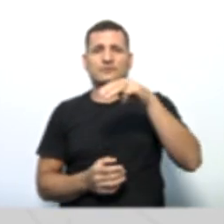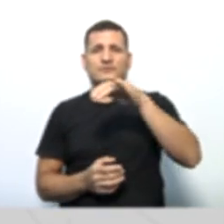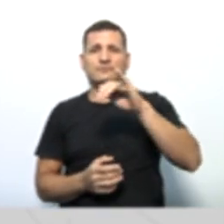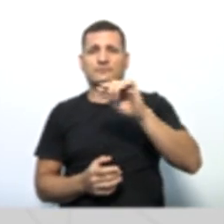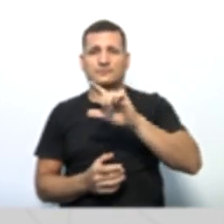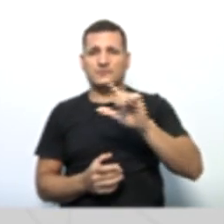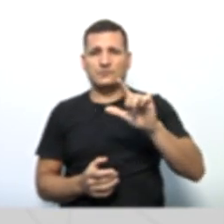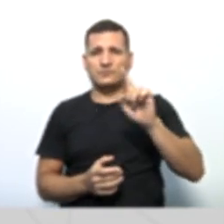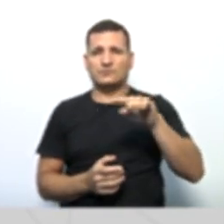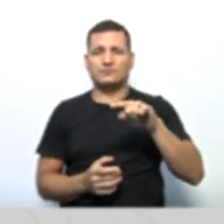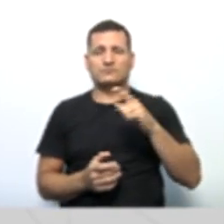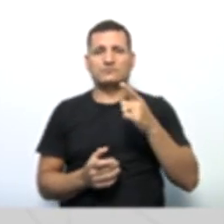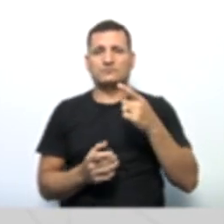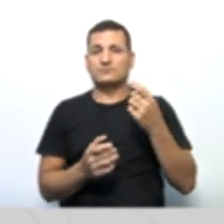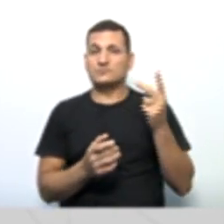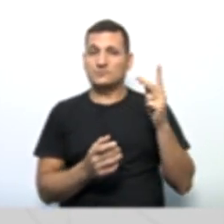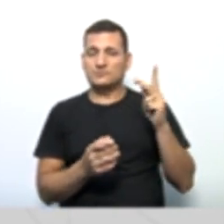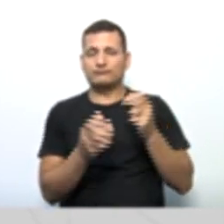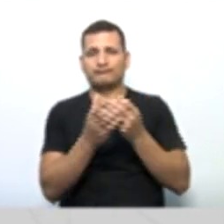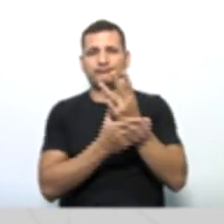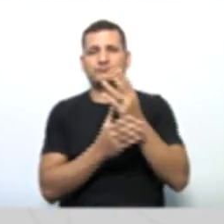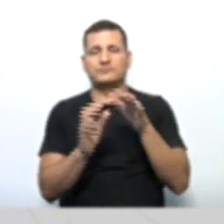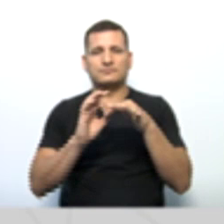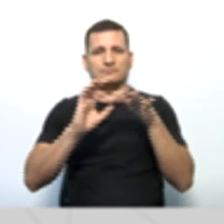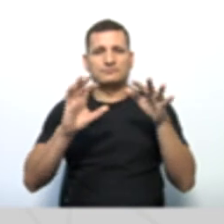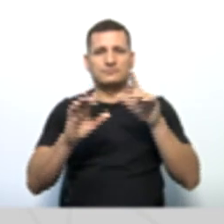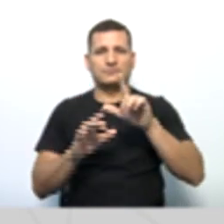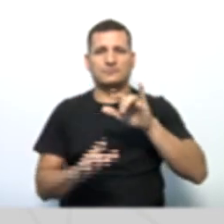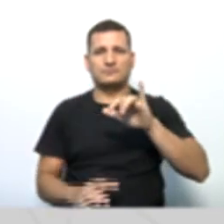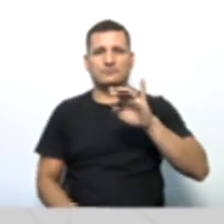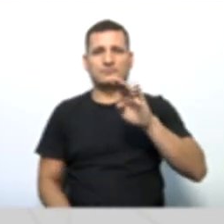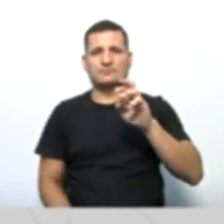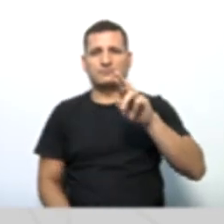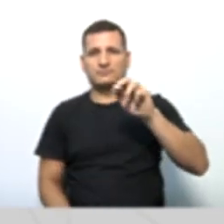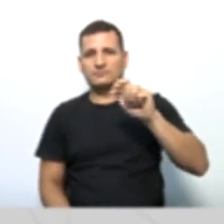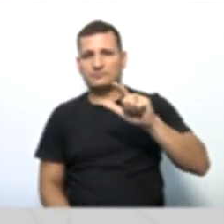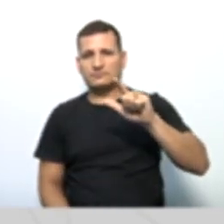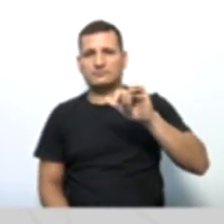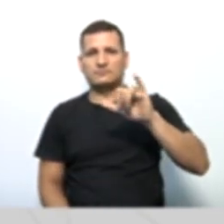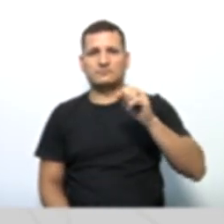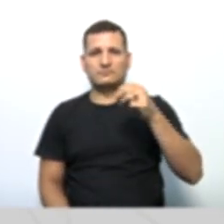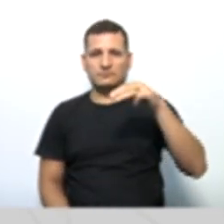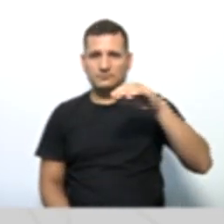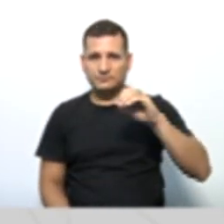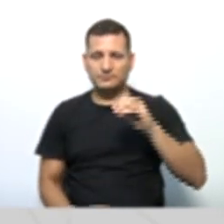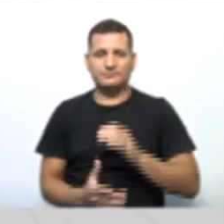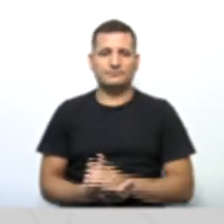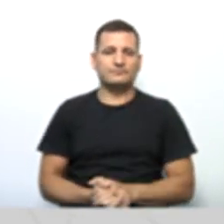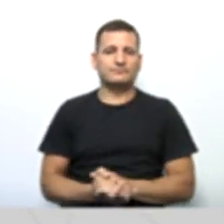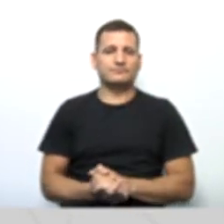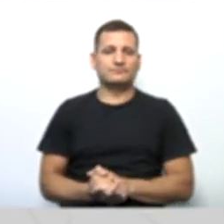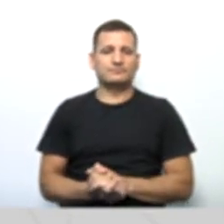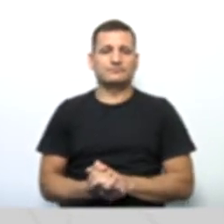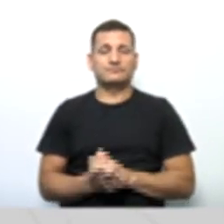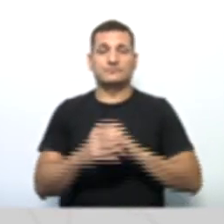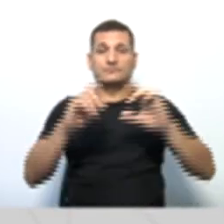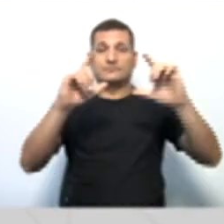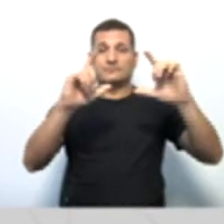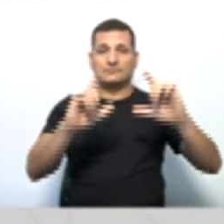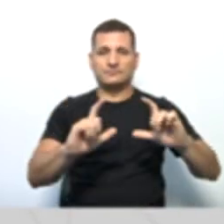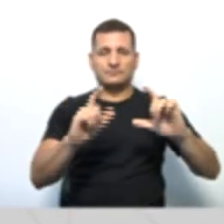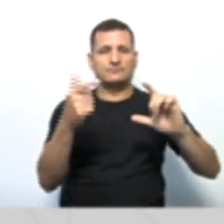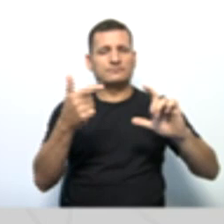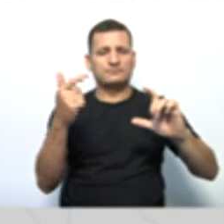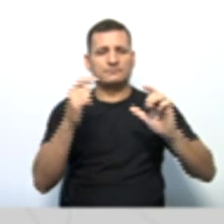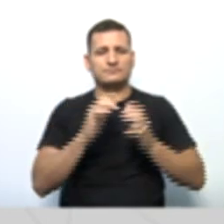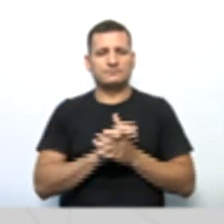do liberalismo. Vamos para a próxima, então. Segunda sentença, olha lá. O homem é livre e deve obedecer